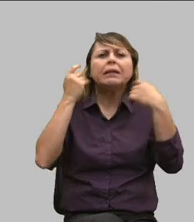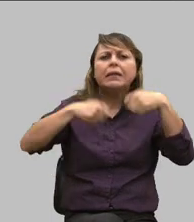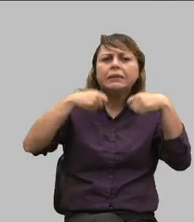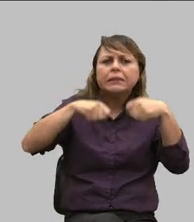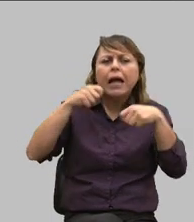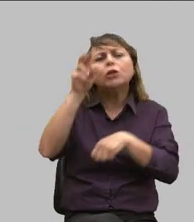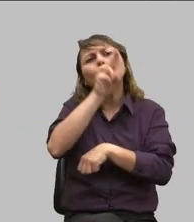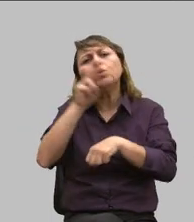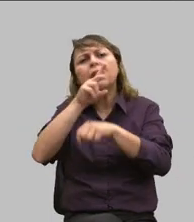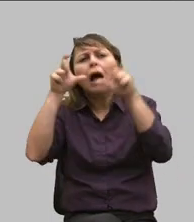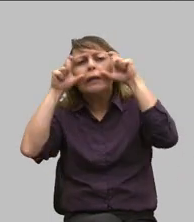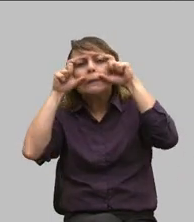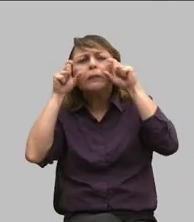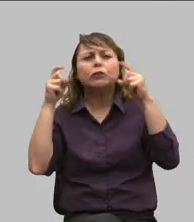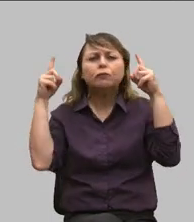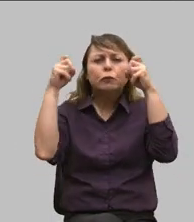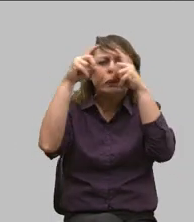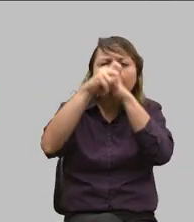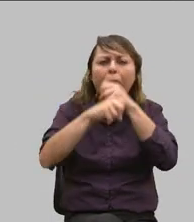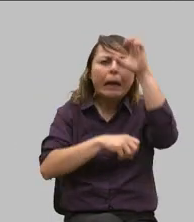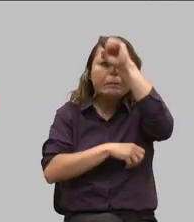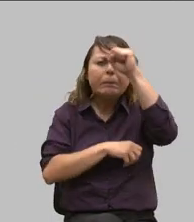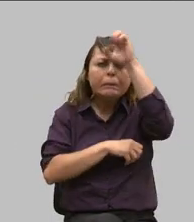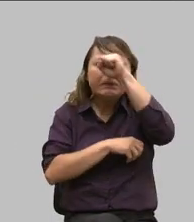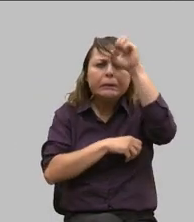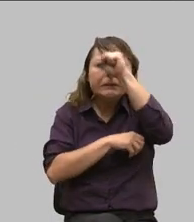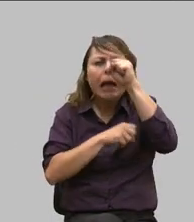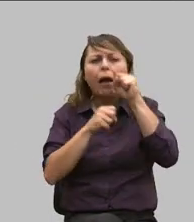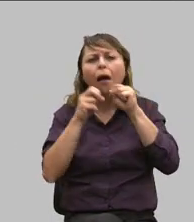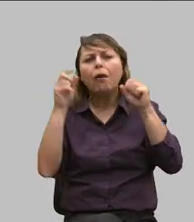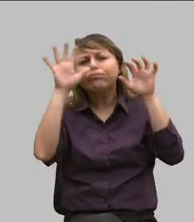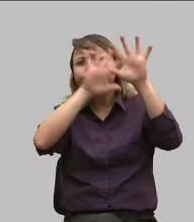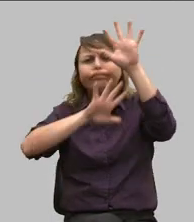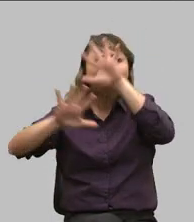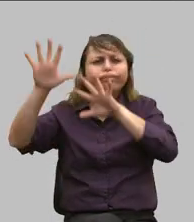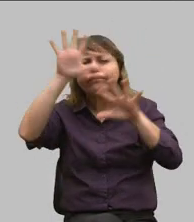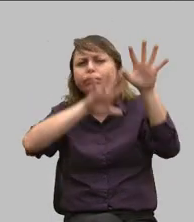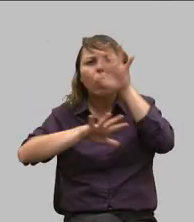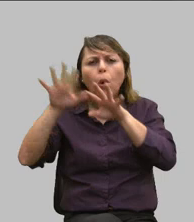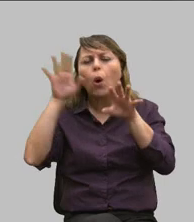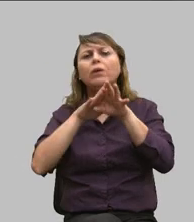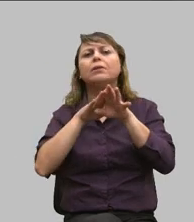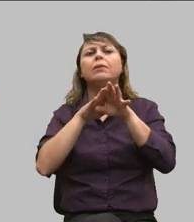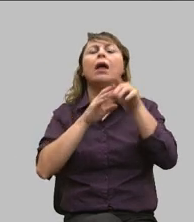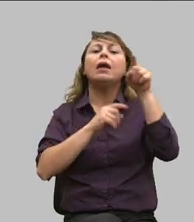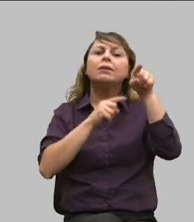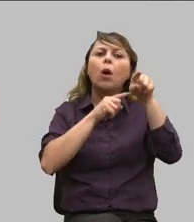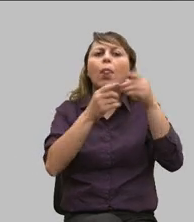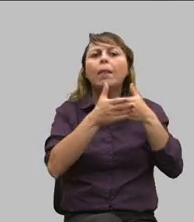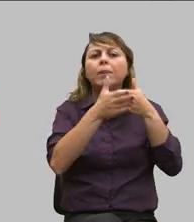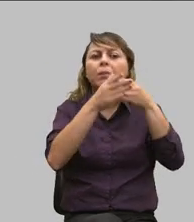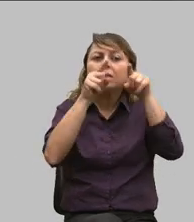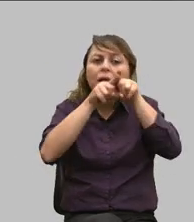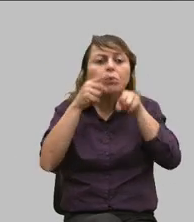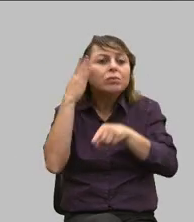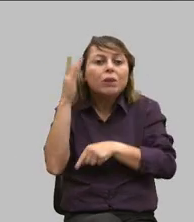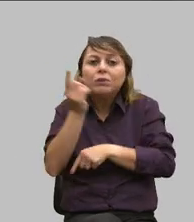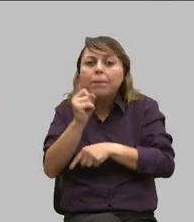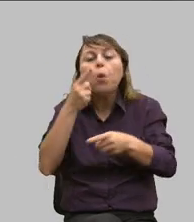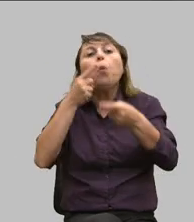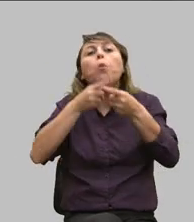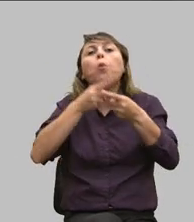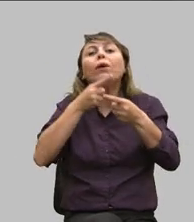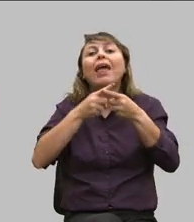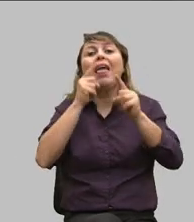esses óculos estavam com dificuldade de aprendizado comprometia o desenvolvimento infantil e a gente não sabia ainda exatamente por e